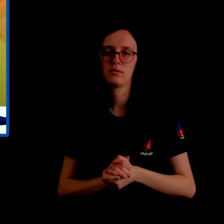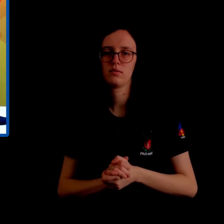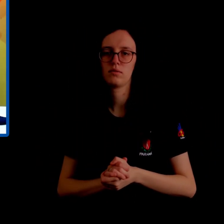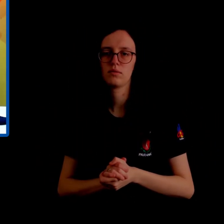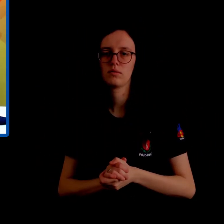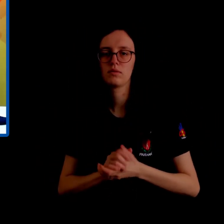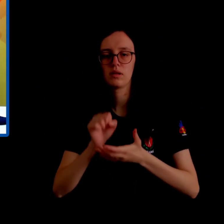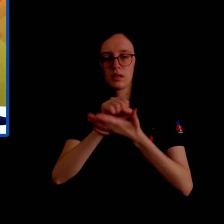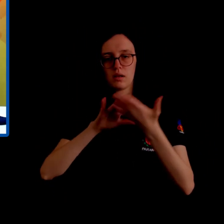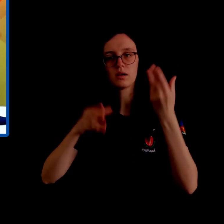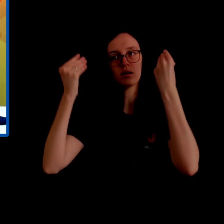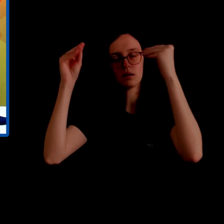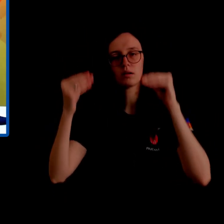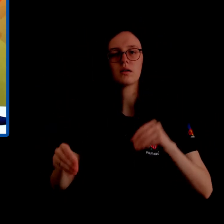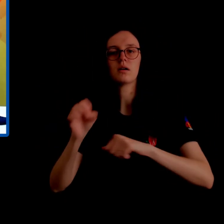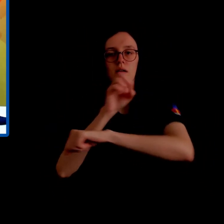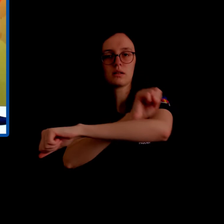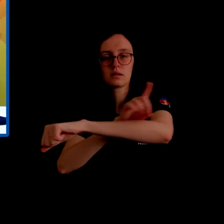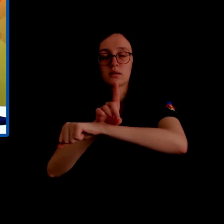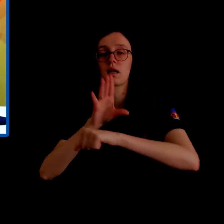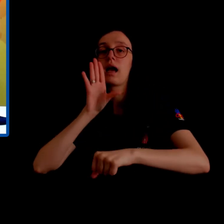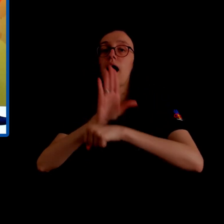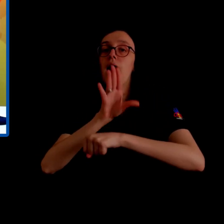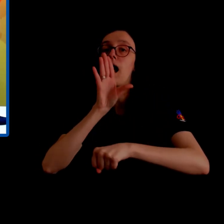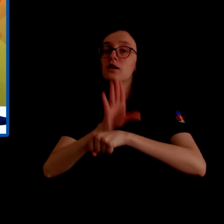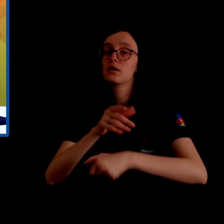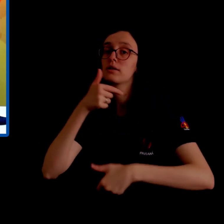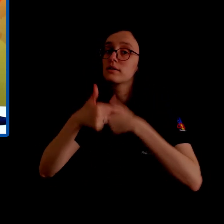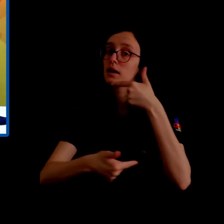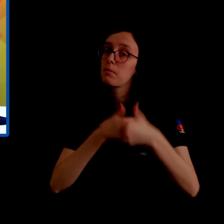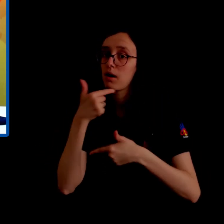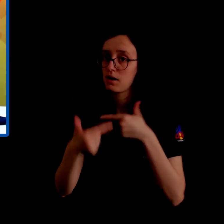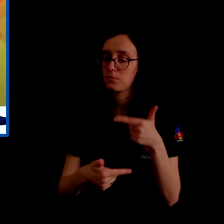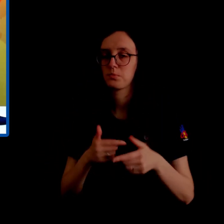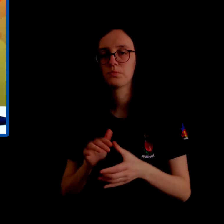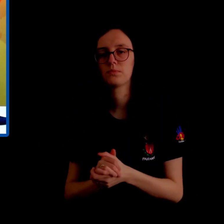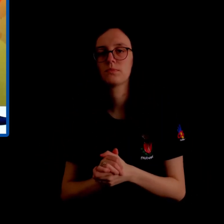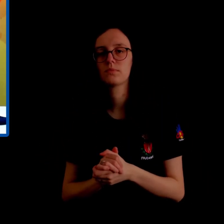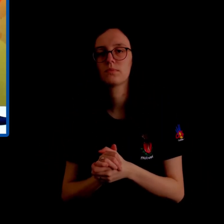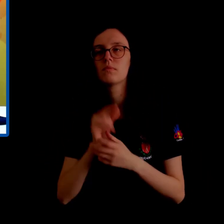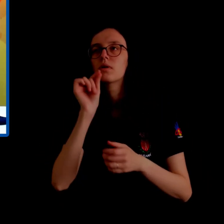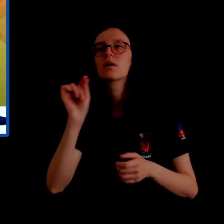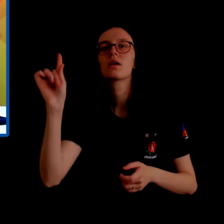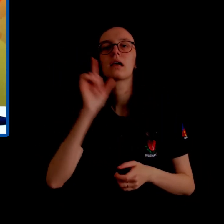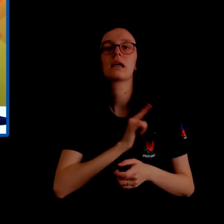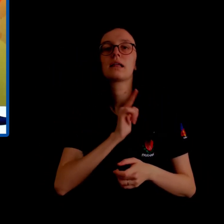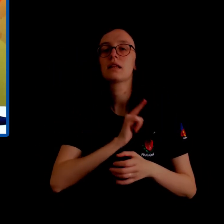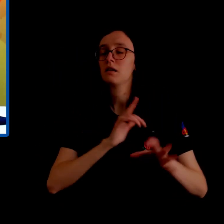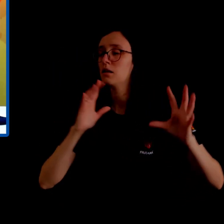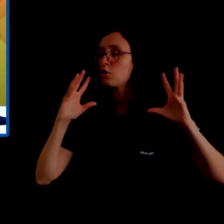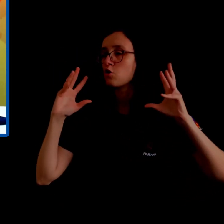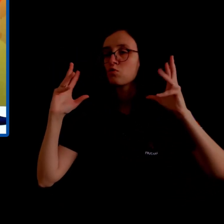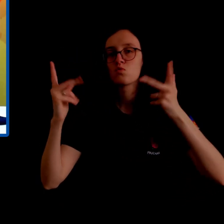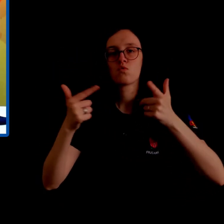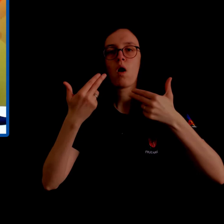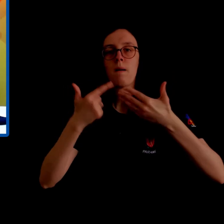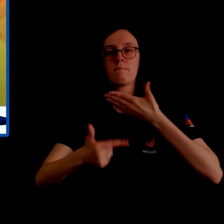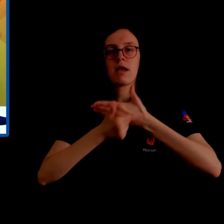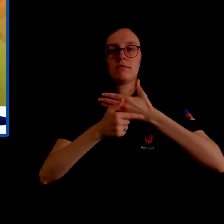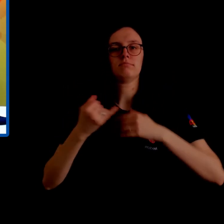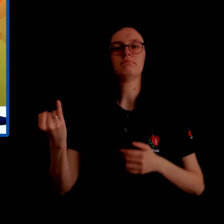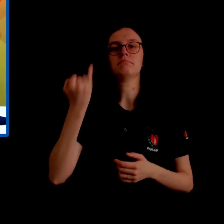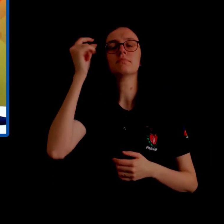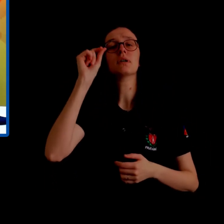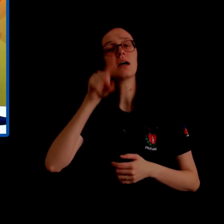pela secretaria, elas auxiliam o trabalho. Quem tem toda a ação de protagonismo